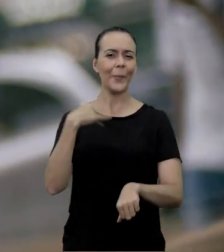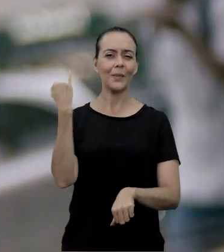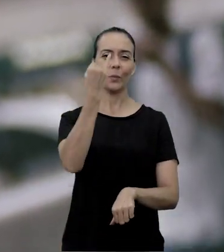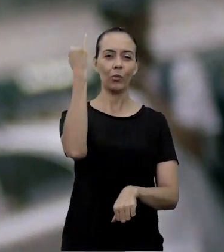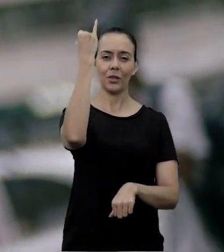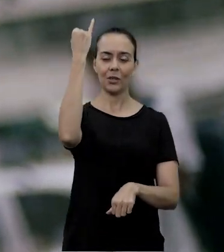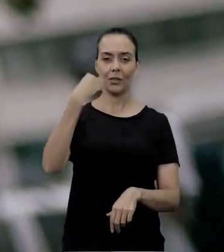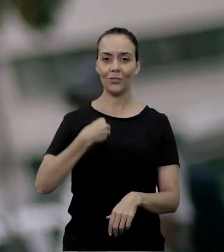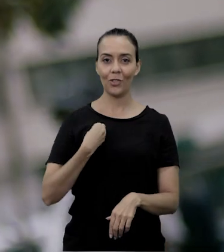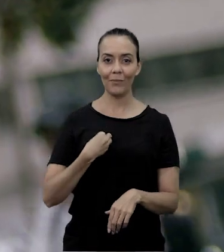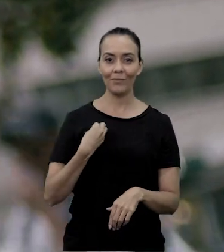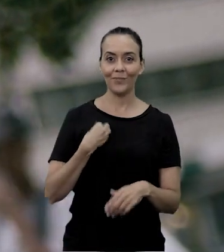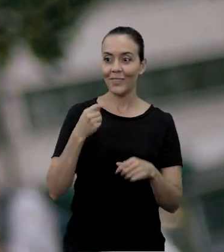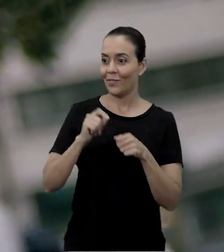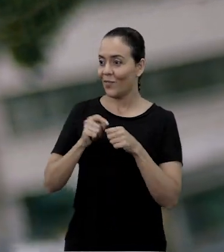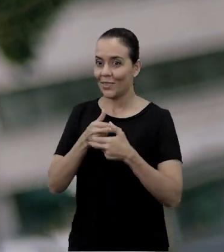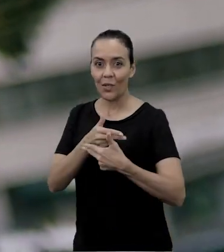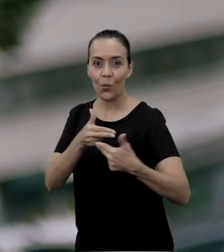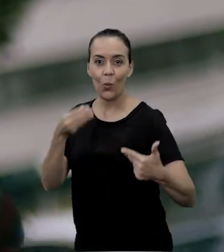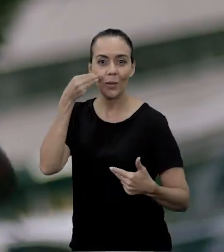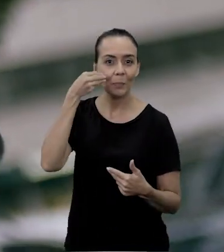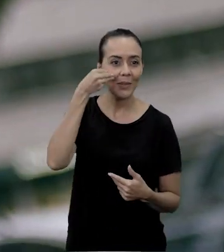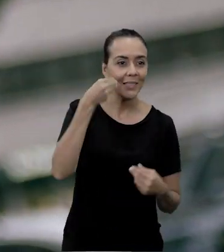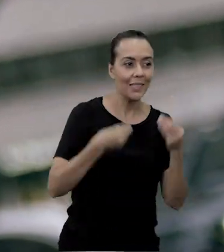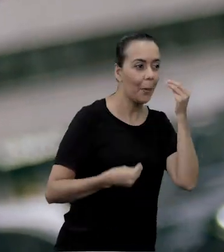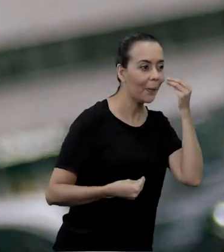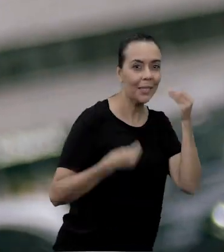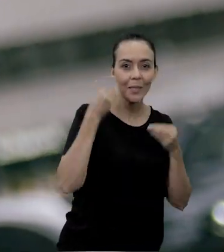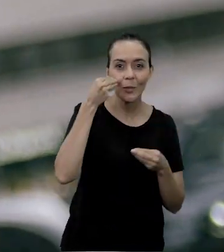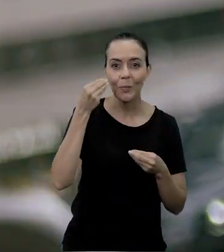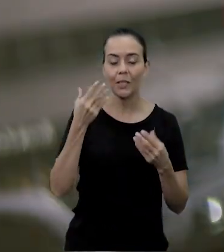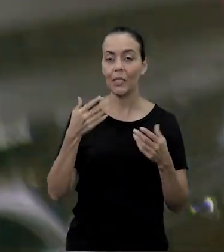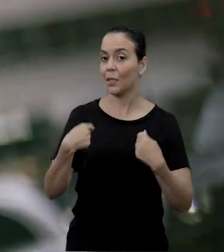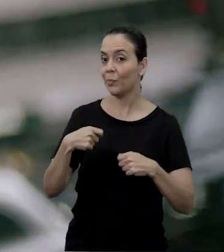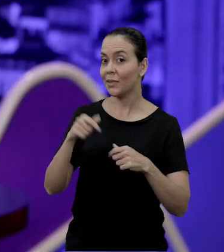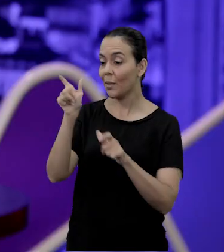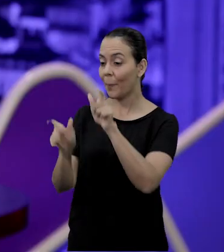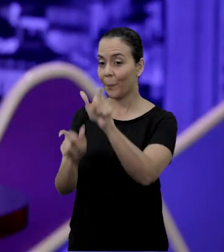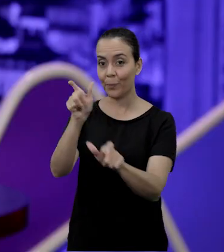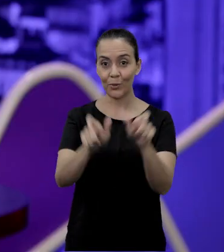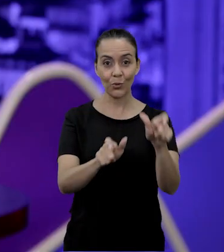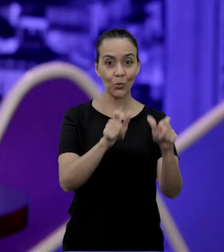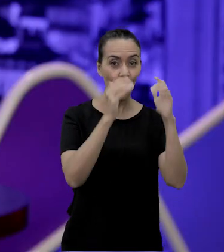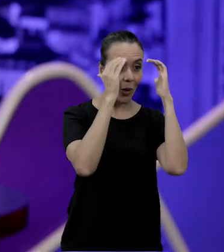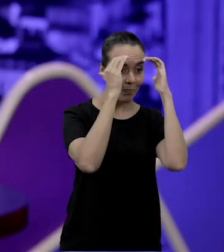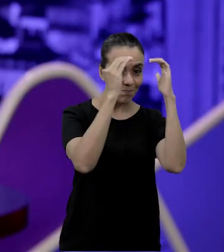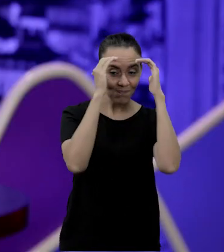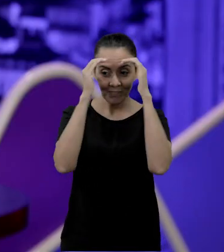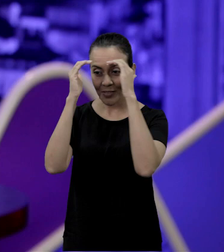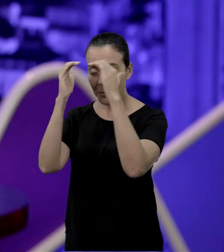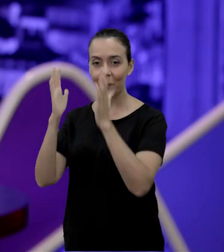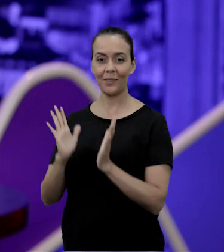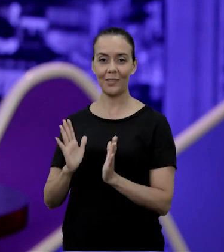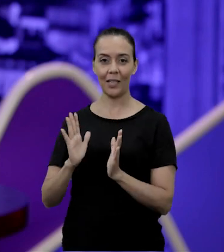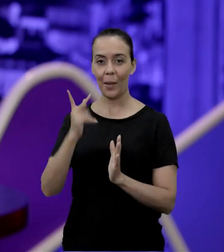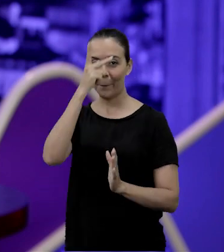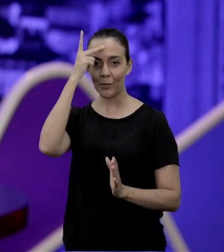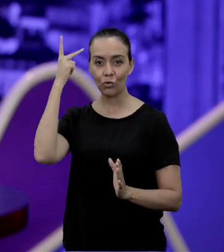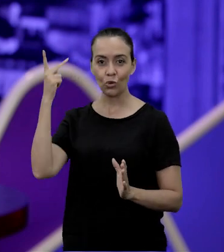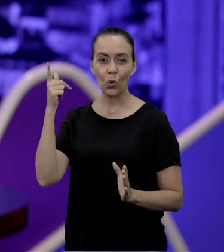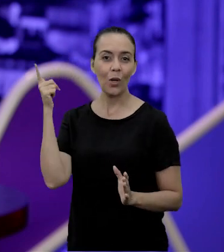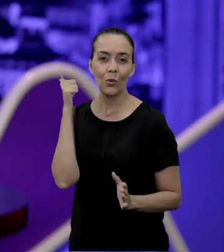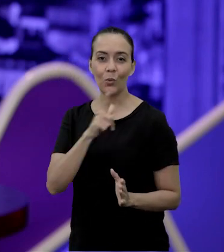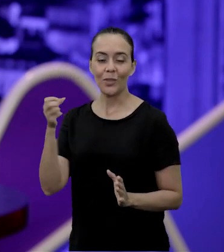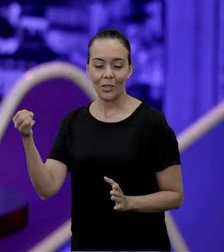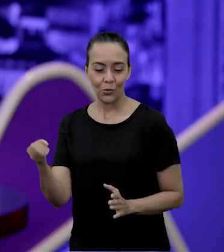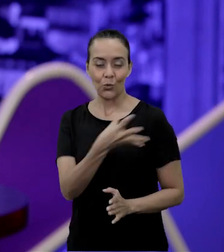da aventura que é a vida, que é experimentação. Respeitar as pessoas que ousam, que inovam, que não